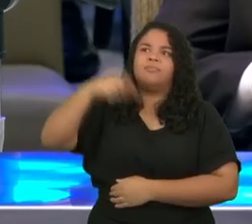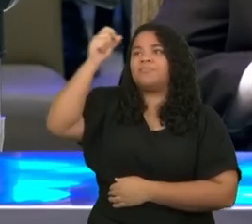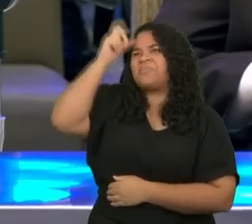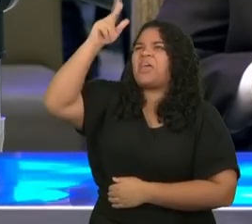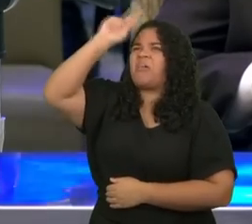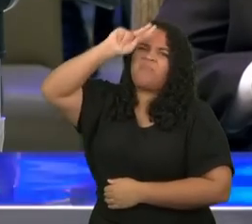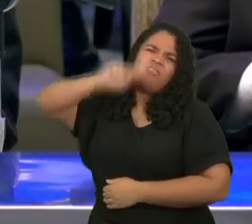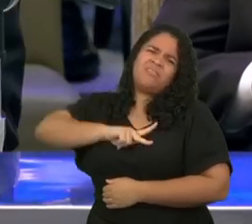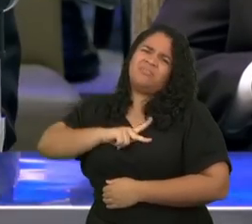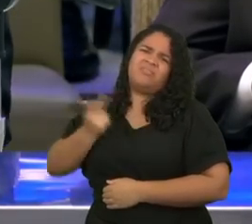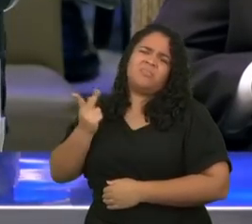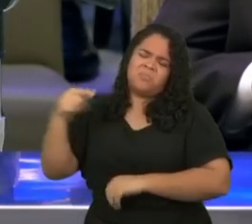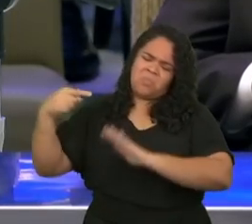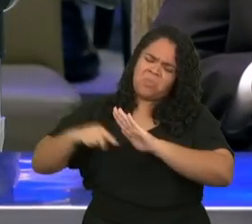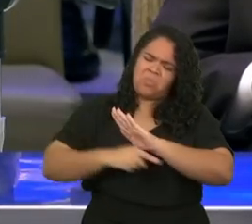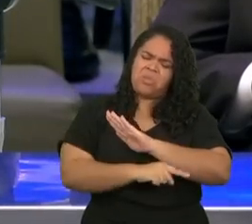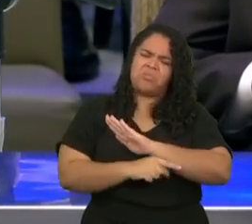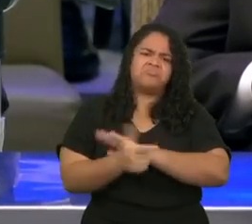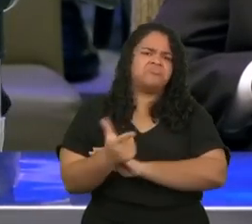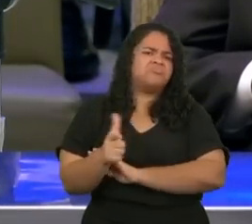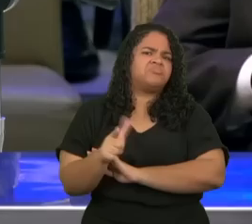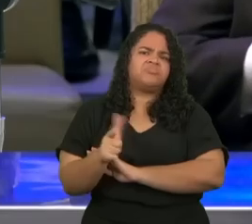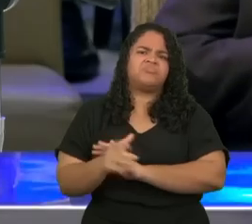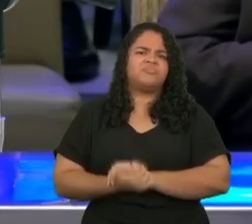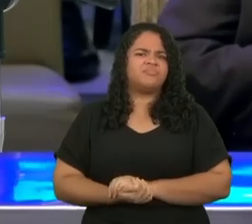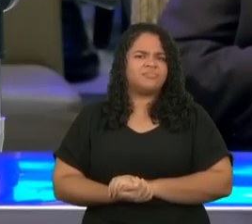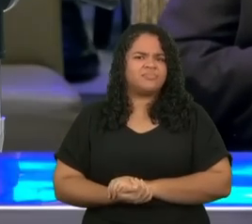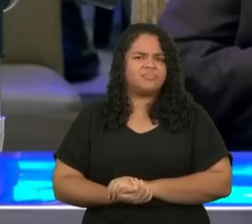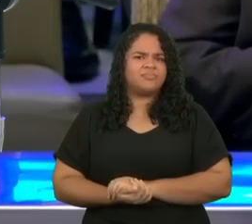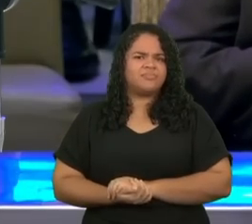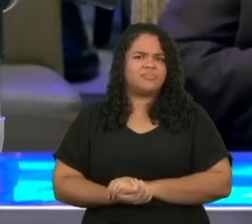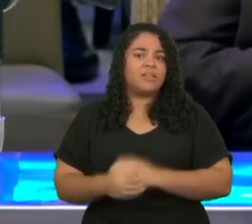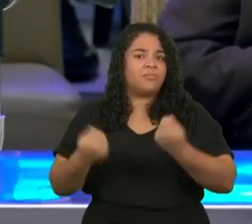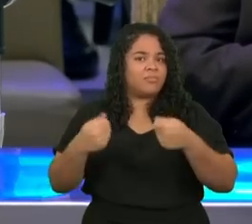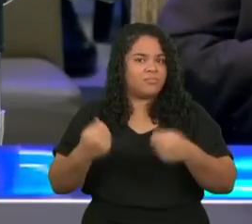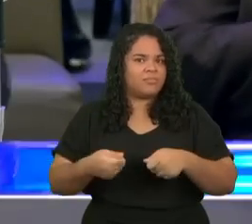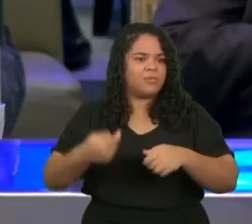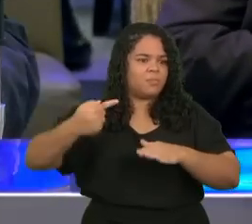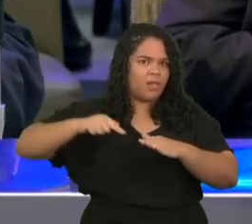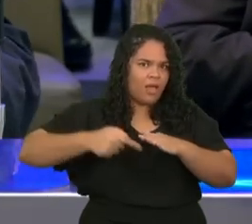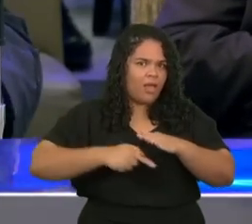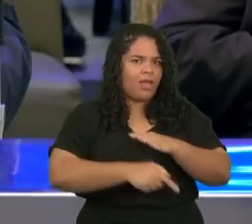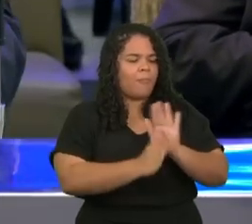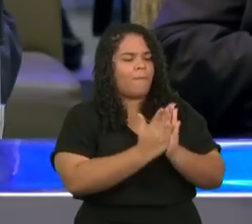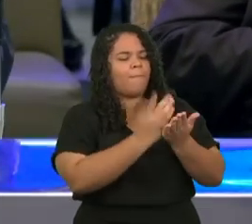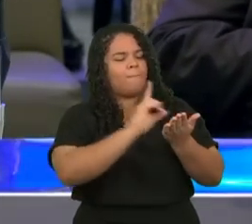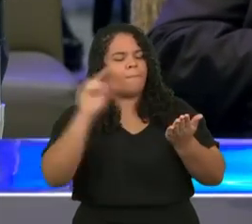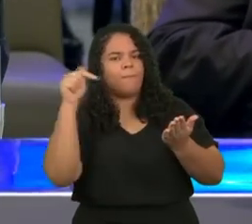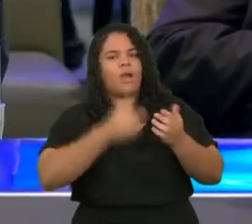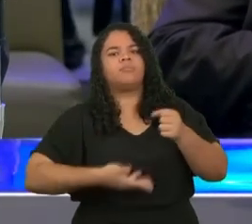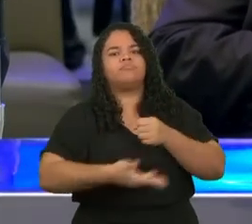seja não é isso a pessoas que querem ouvir também o fundamento da palavra Capítulo 29